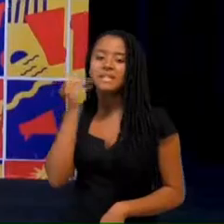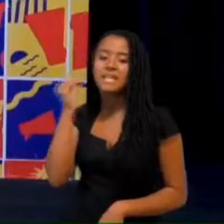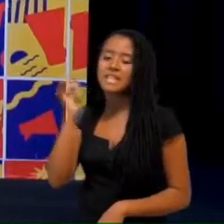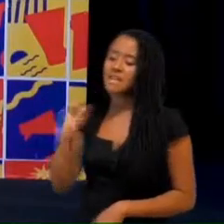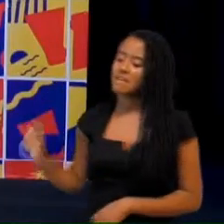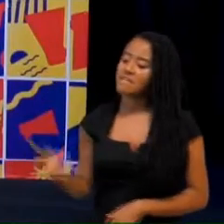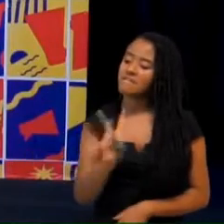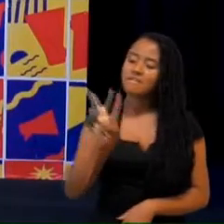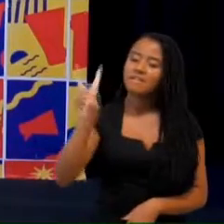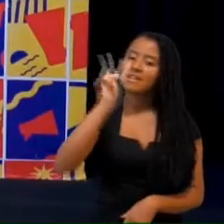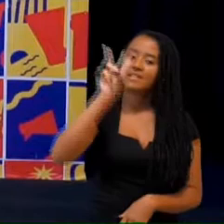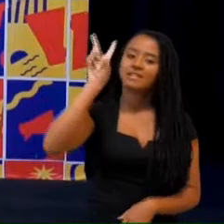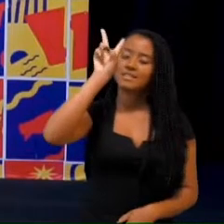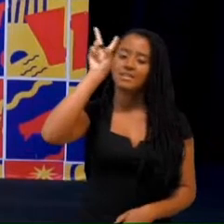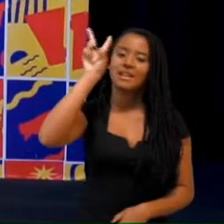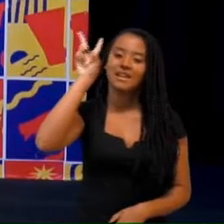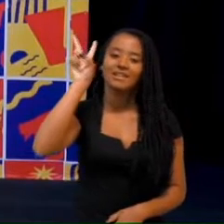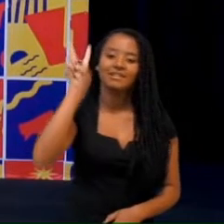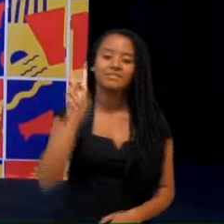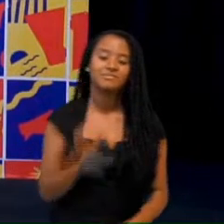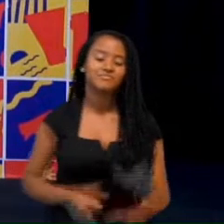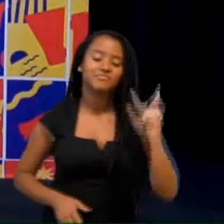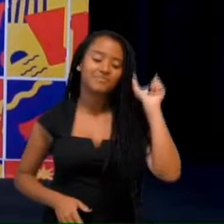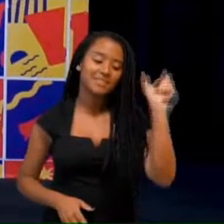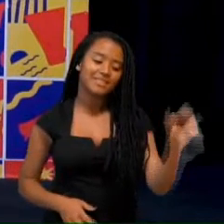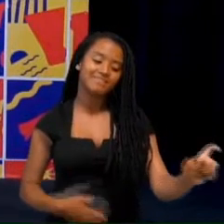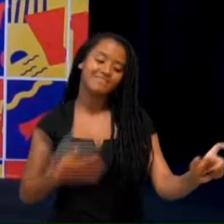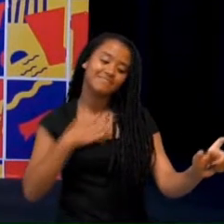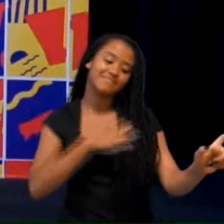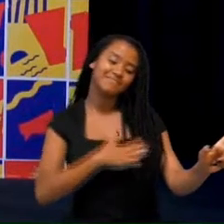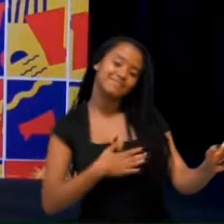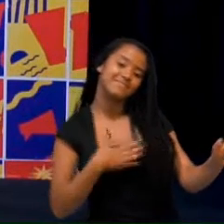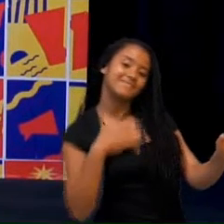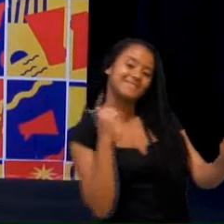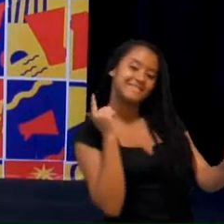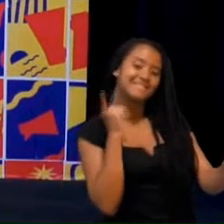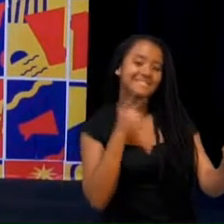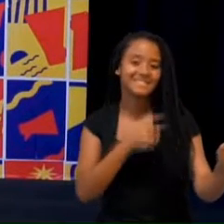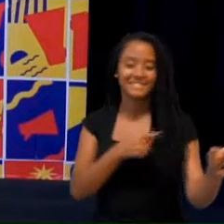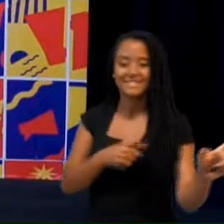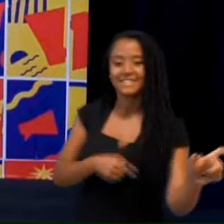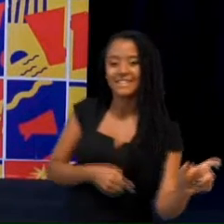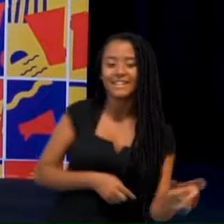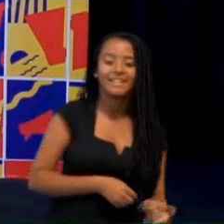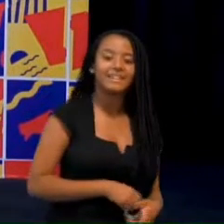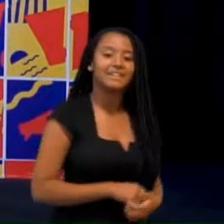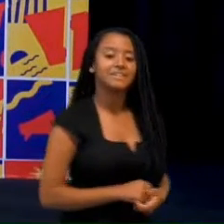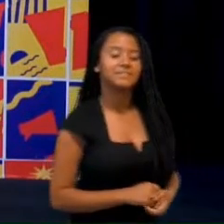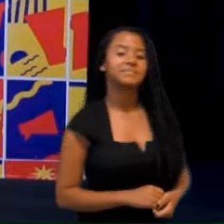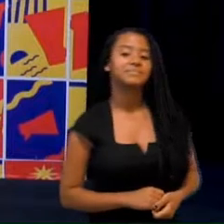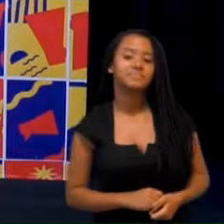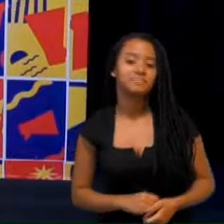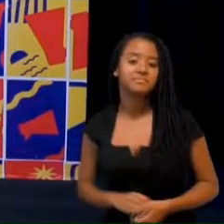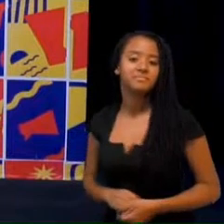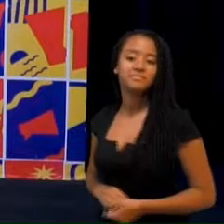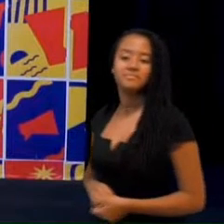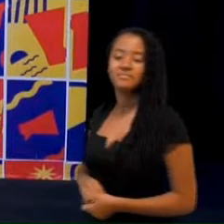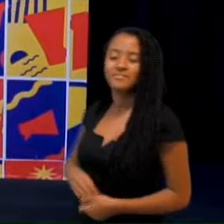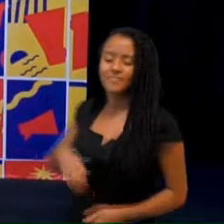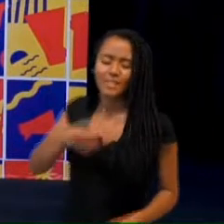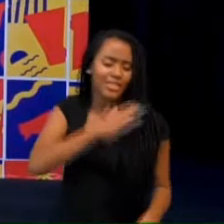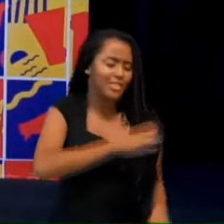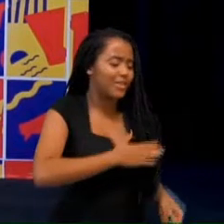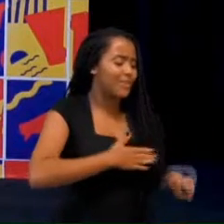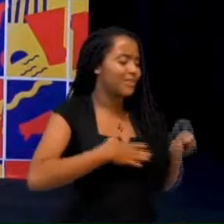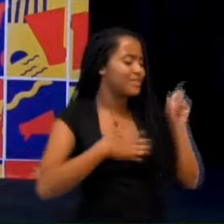vencer me derrubou tô caidinho por V tô